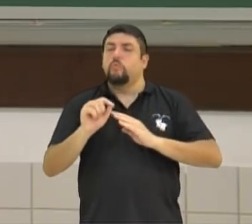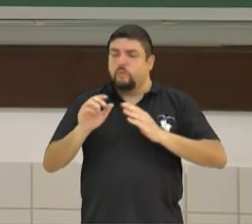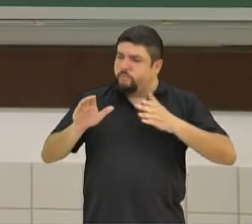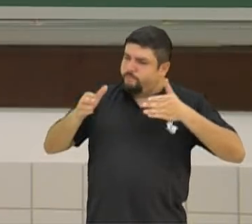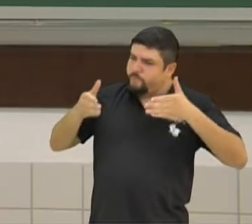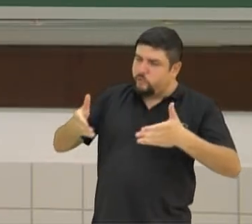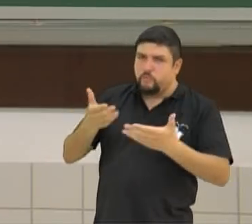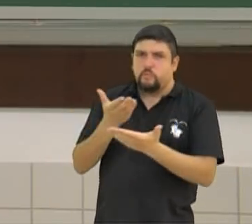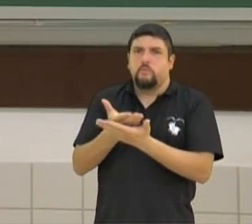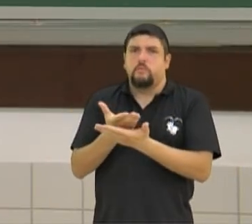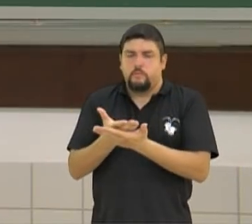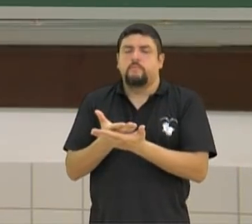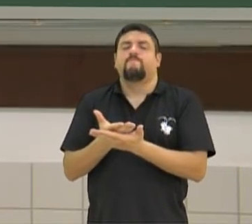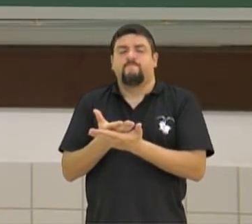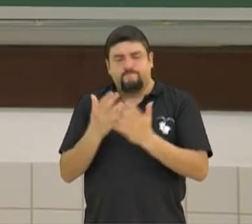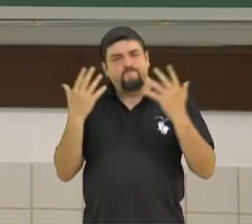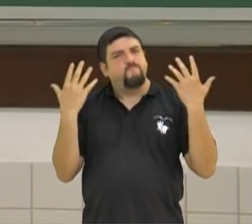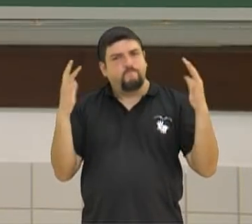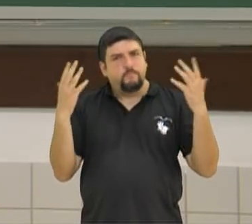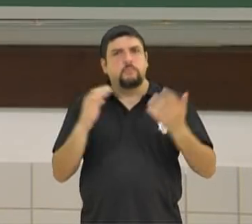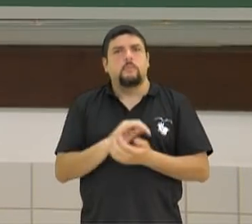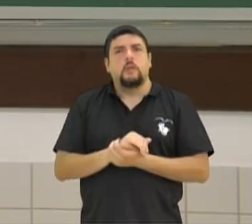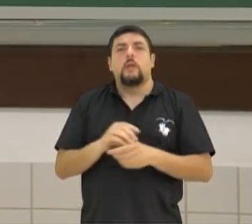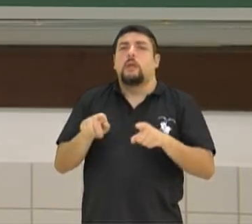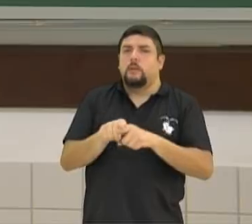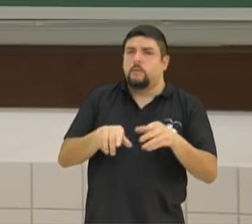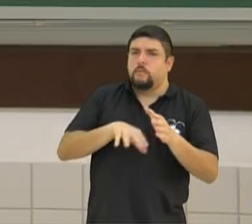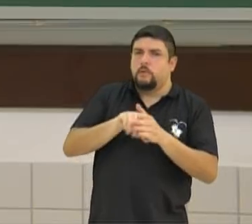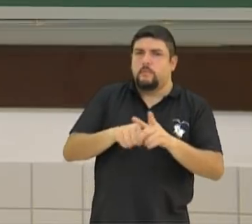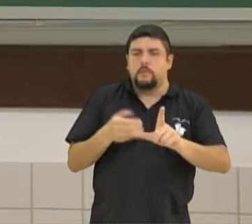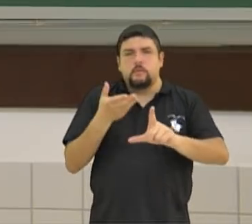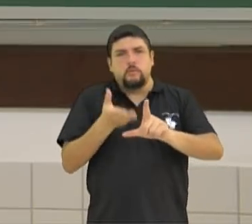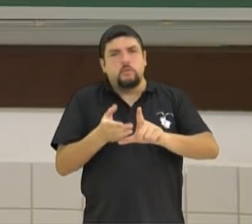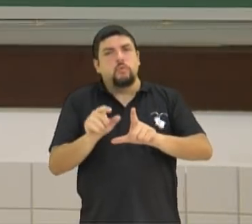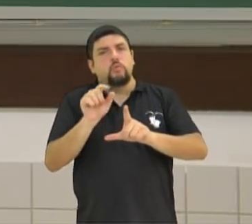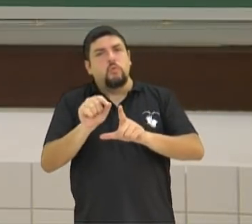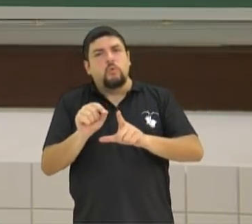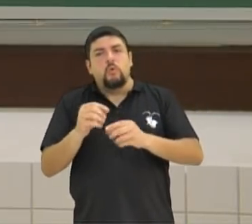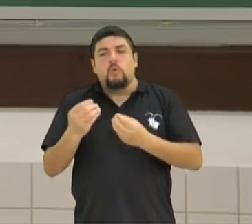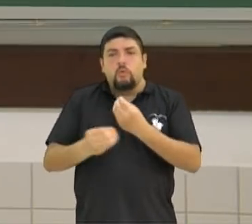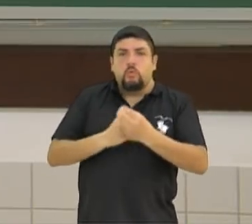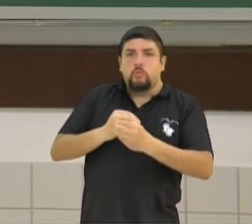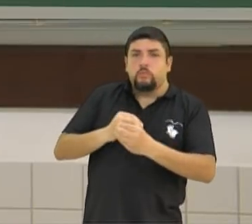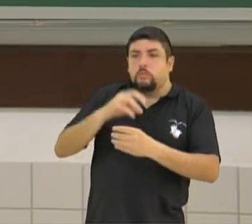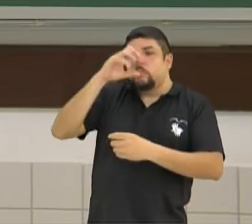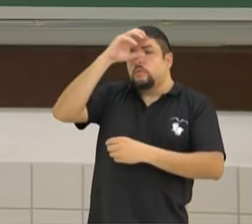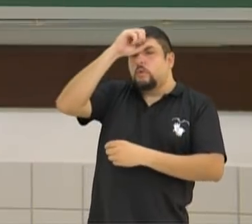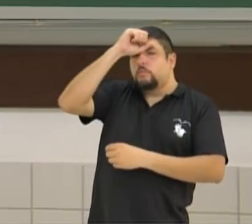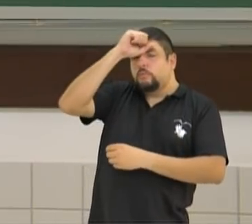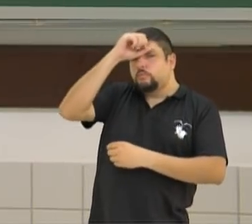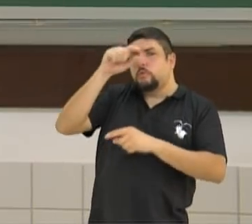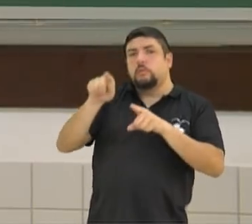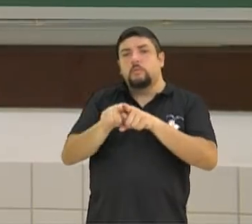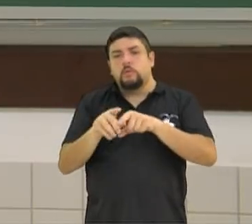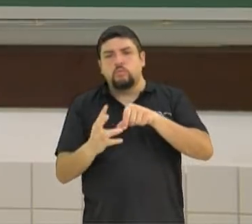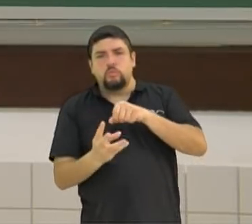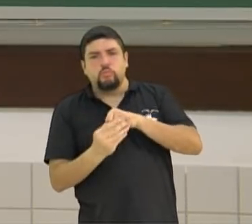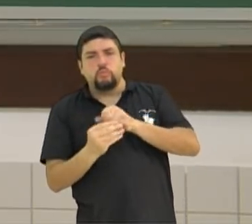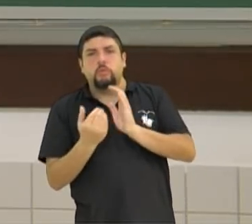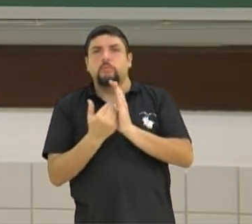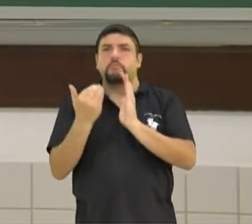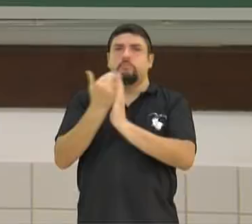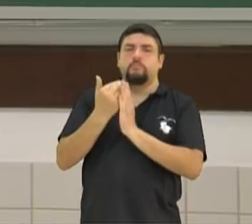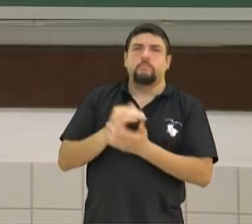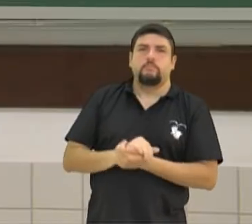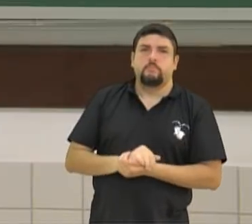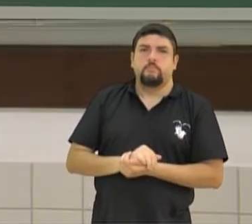estudos, continuar fazendo as atividades online, que é a forma que vocês têm de aprender e se apropriar dos conhecimentos, certo? E não perder esse ano